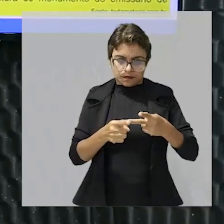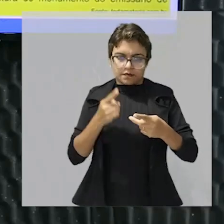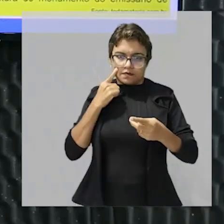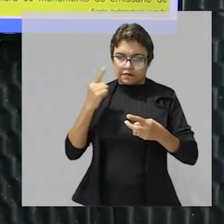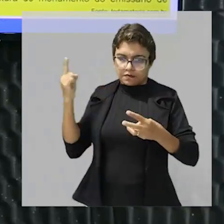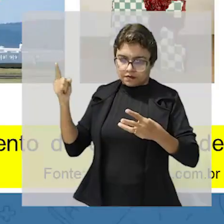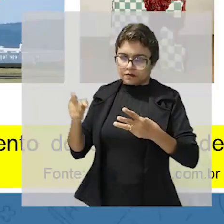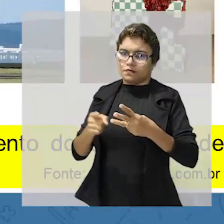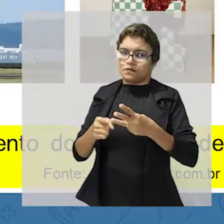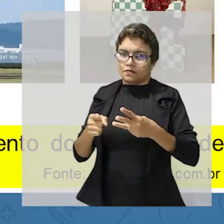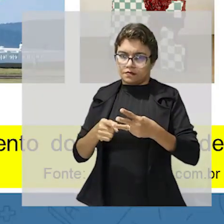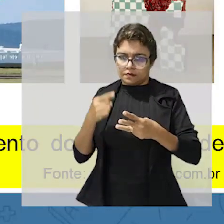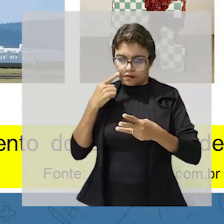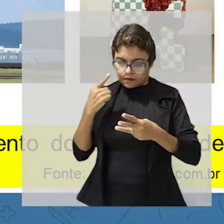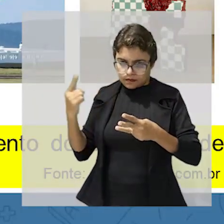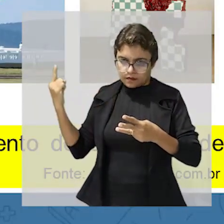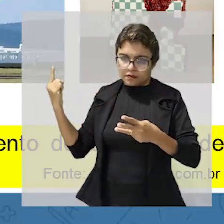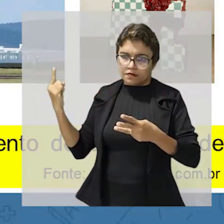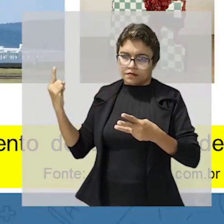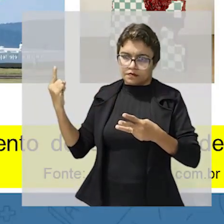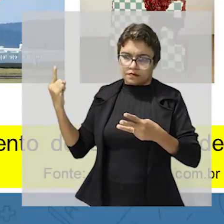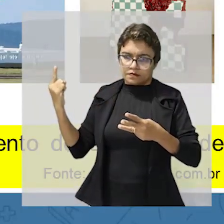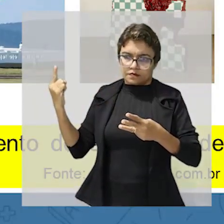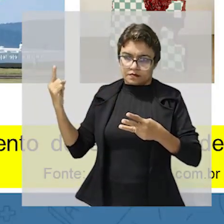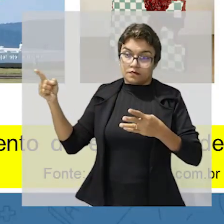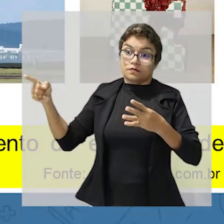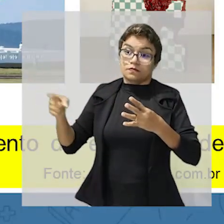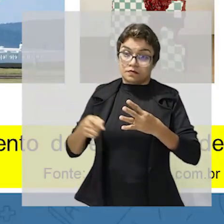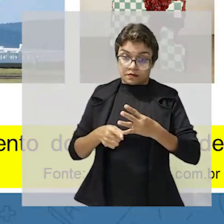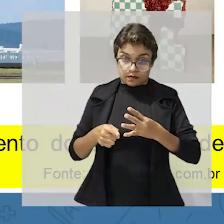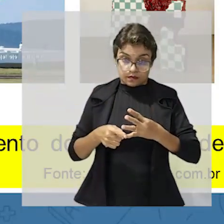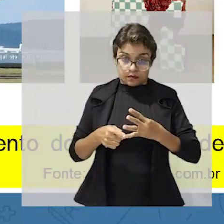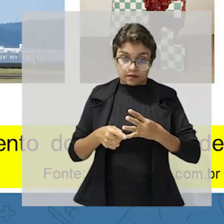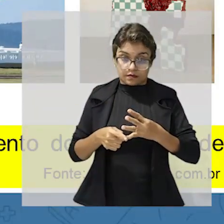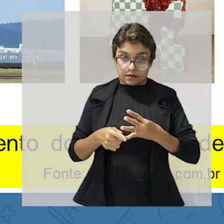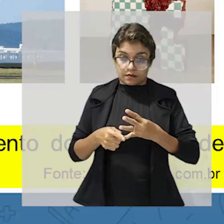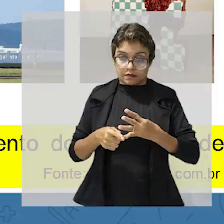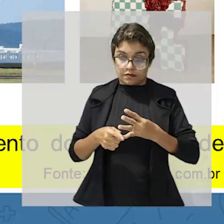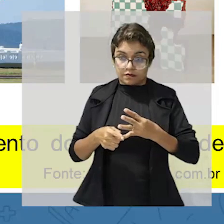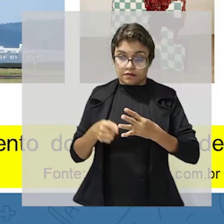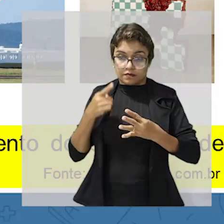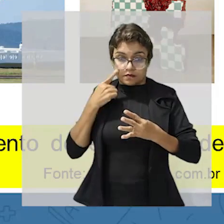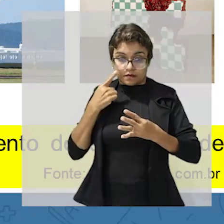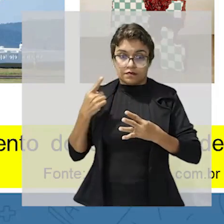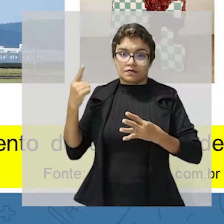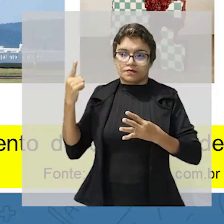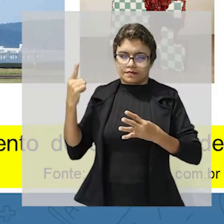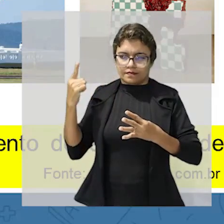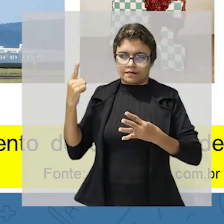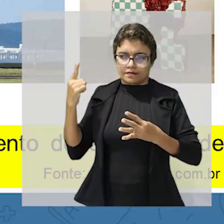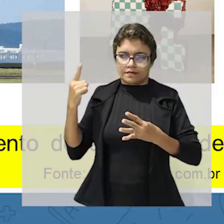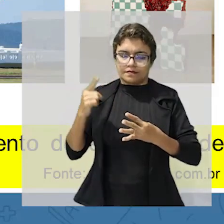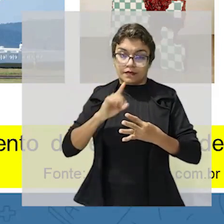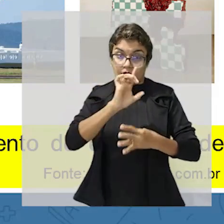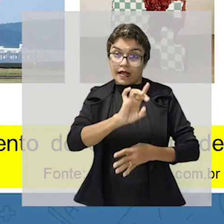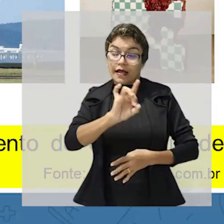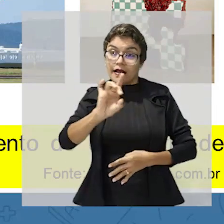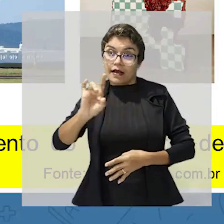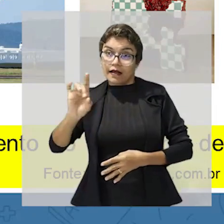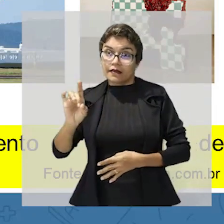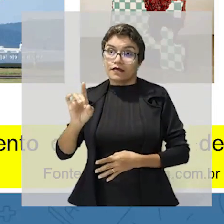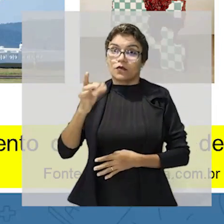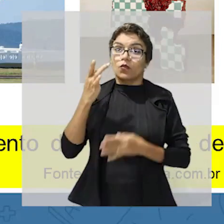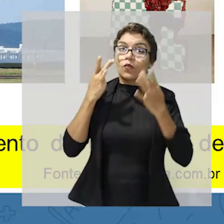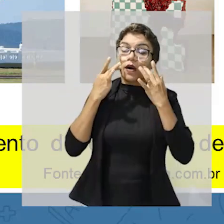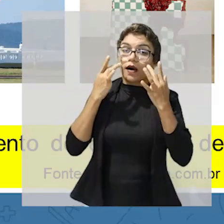2, Escultura do Monumento de Emissário de Santos, a obra 3, e Linda do Rosário, a obra 4. Cada um desses artistas, cada